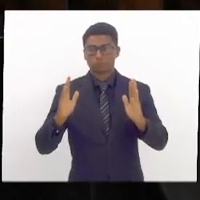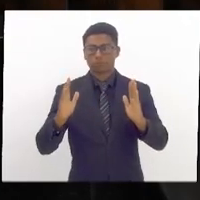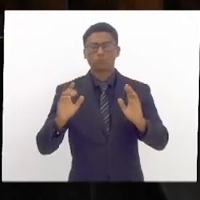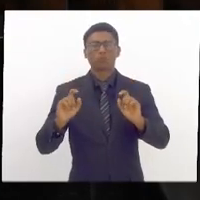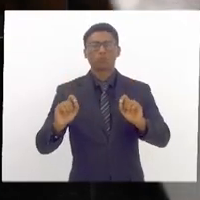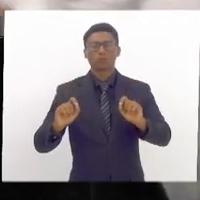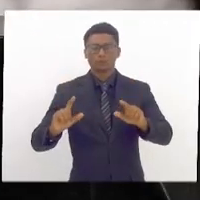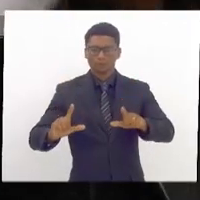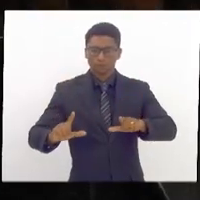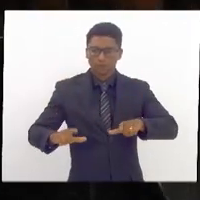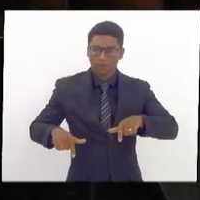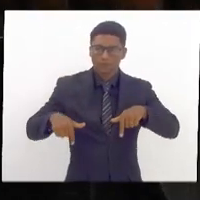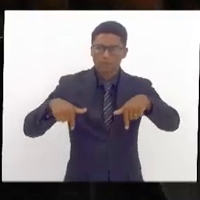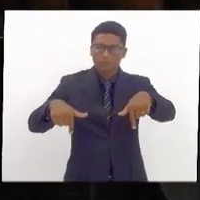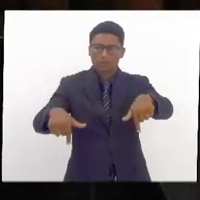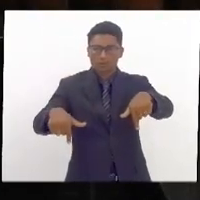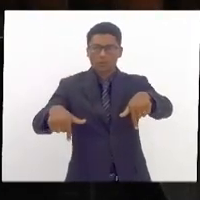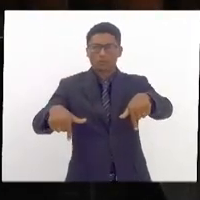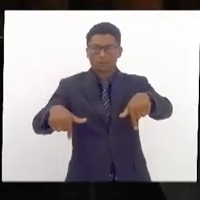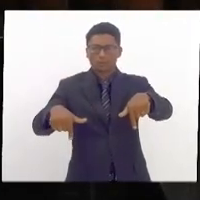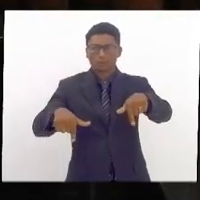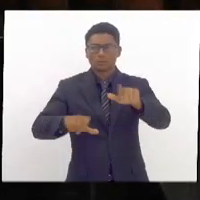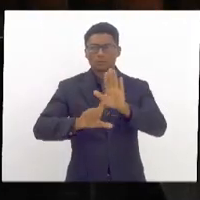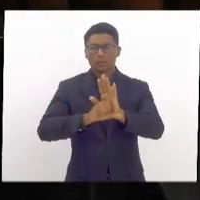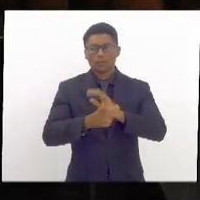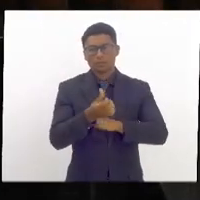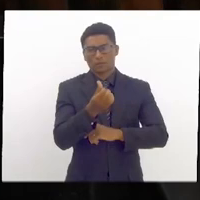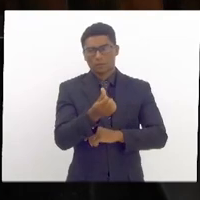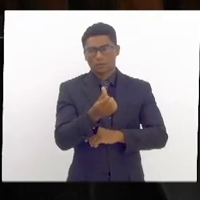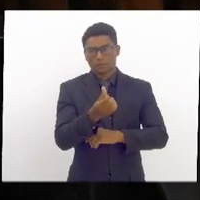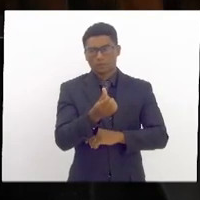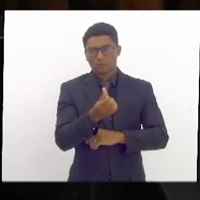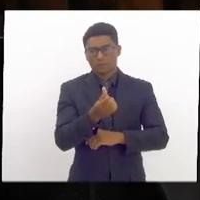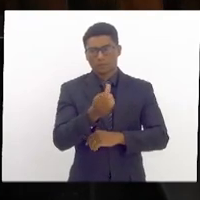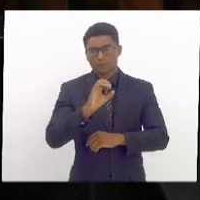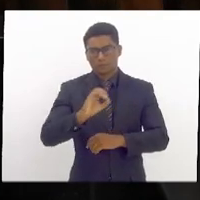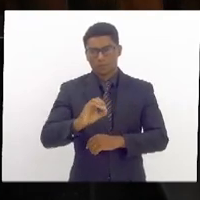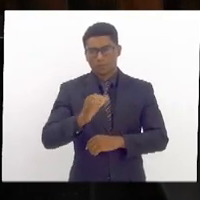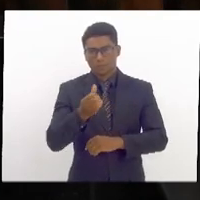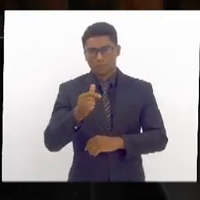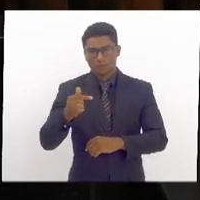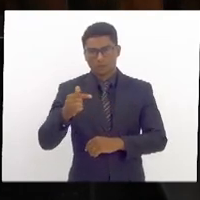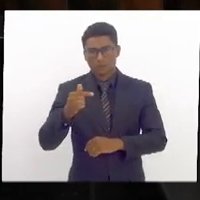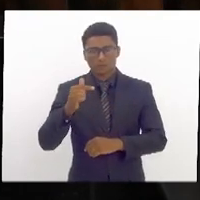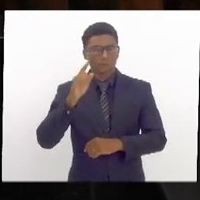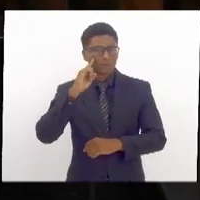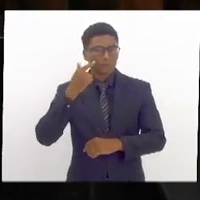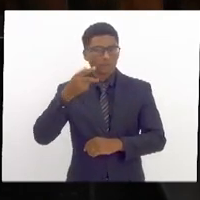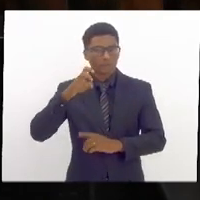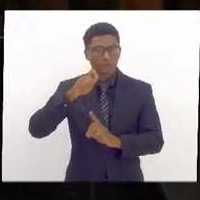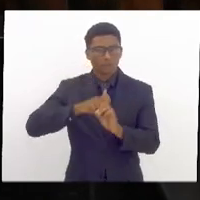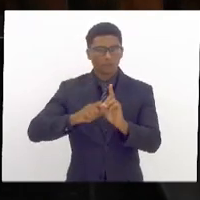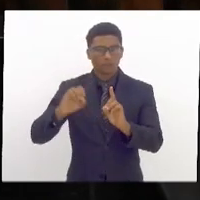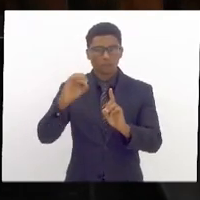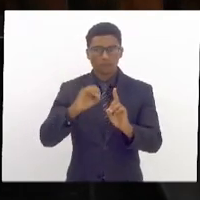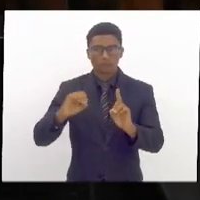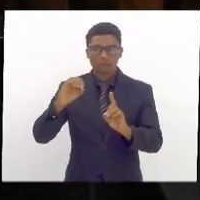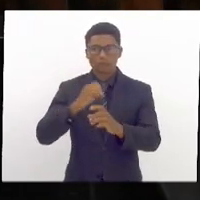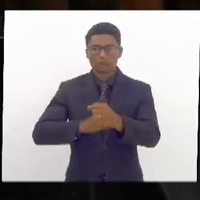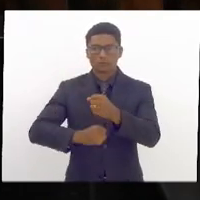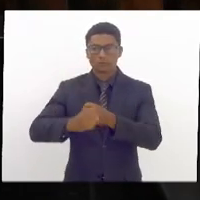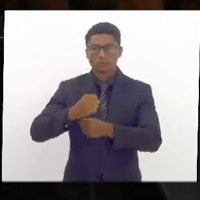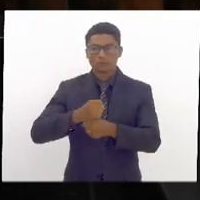afirmativa instituída pela lei 6.067 de 25 de